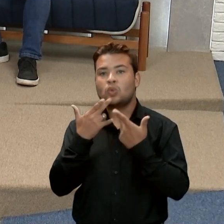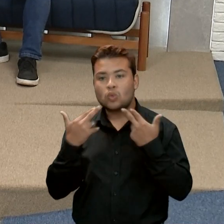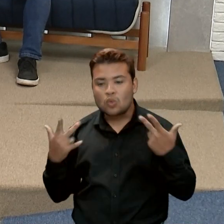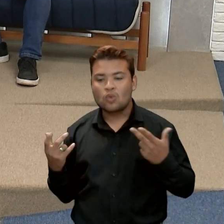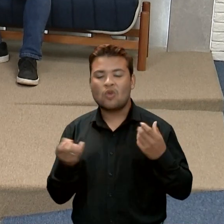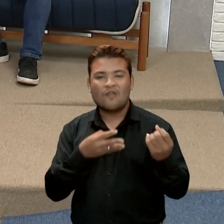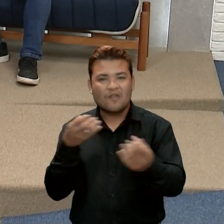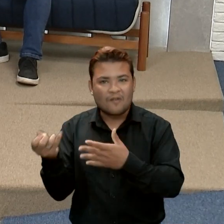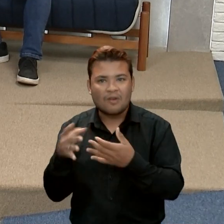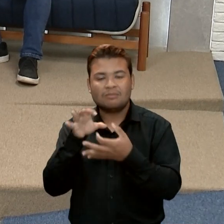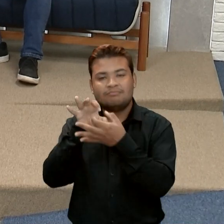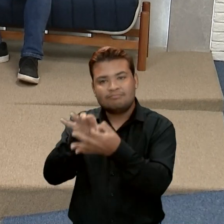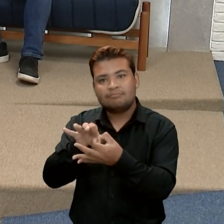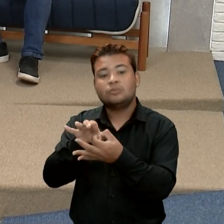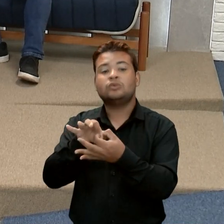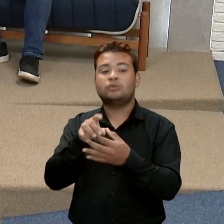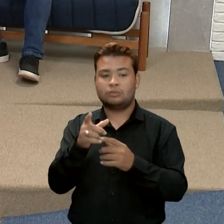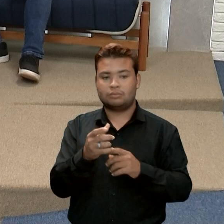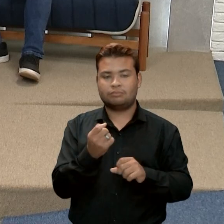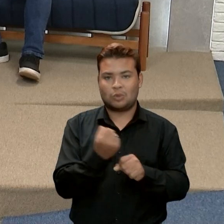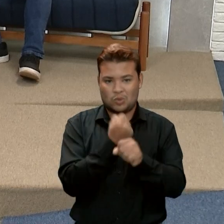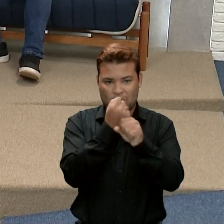com a construção civil. Sim.